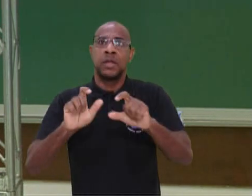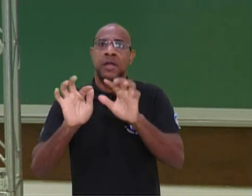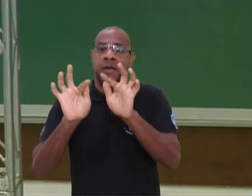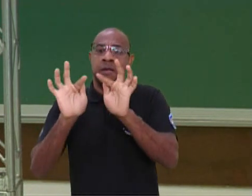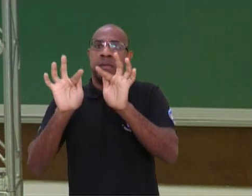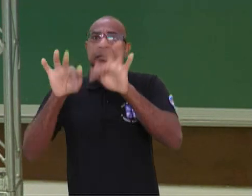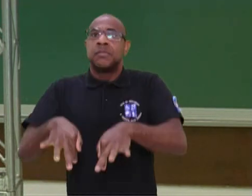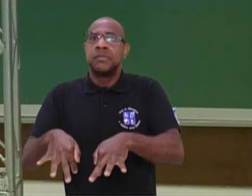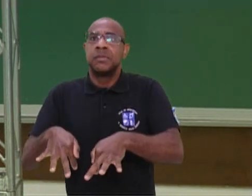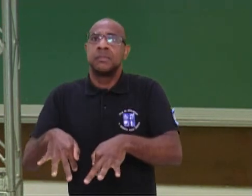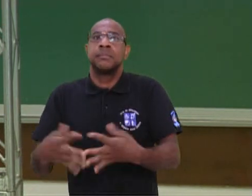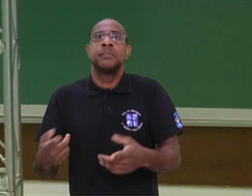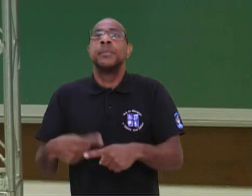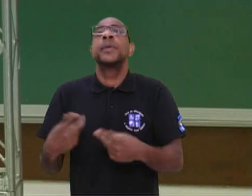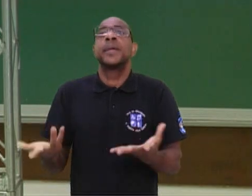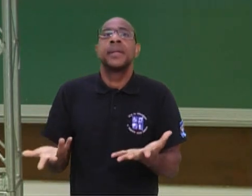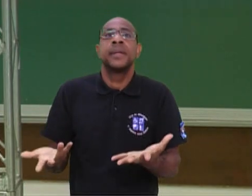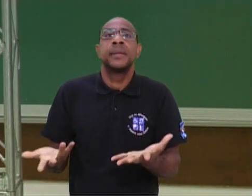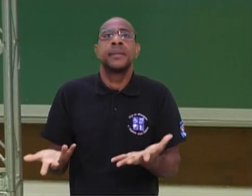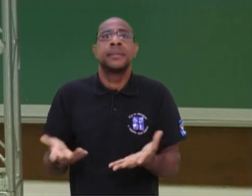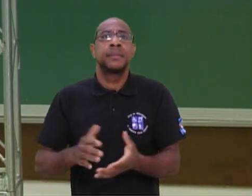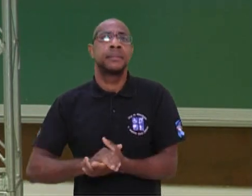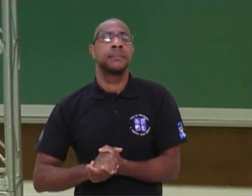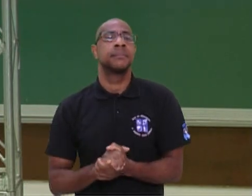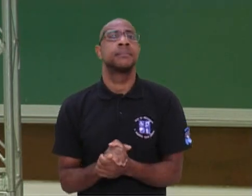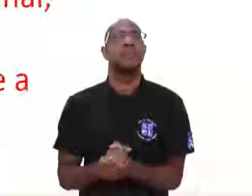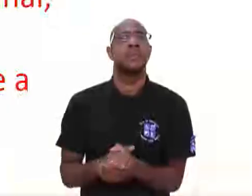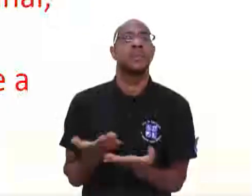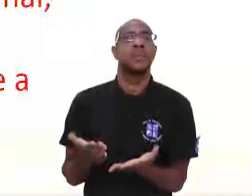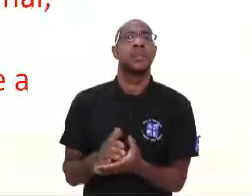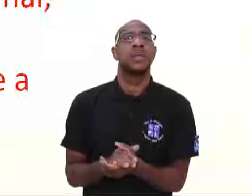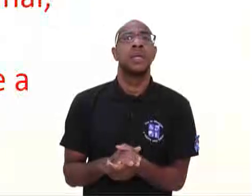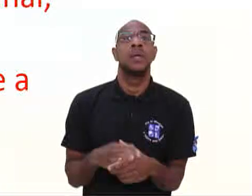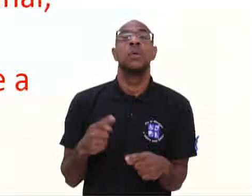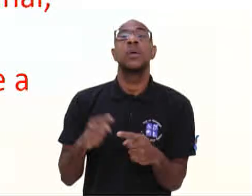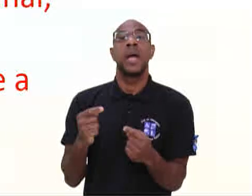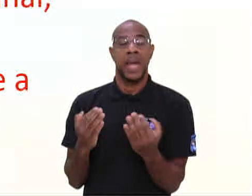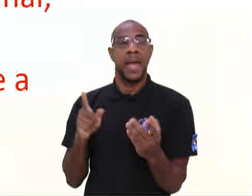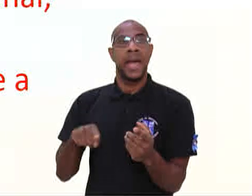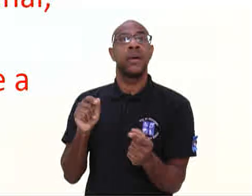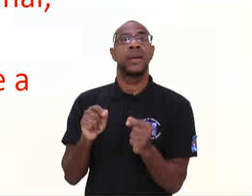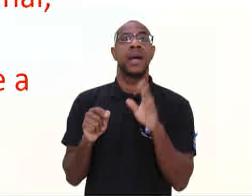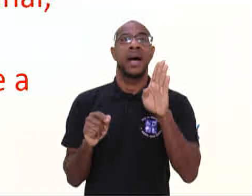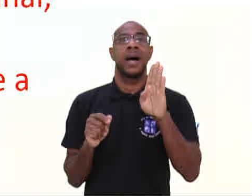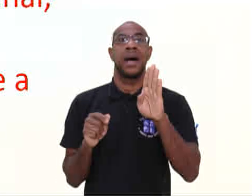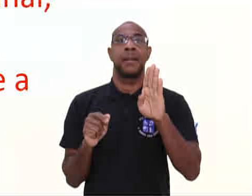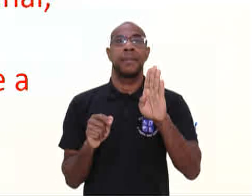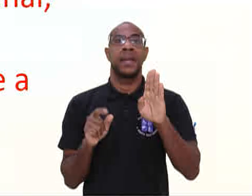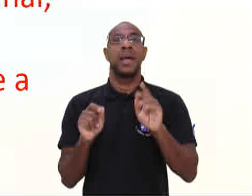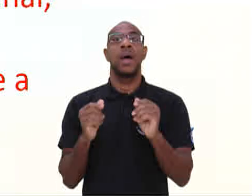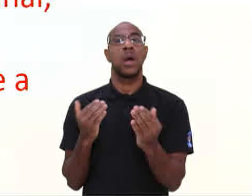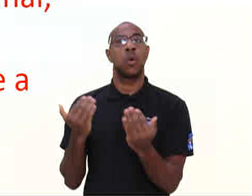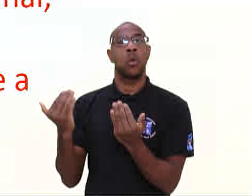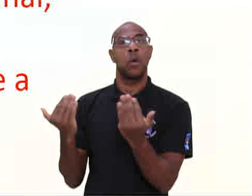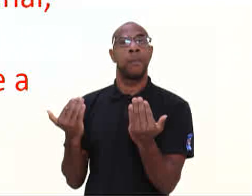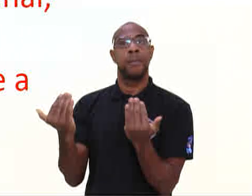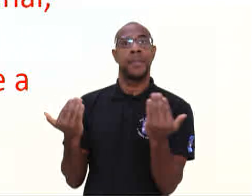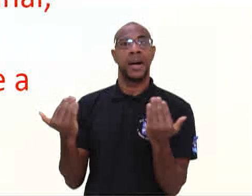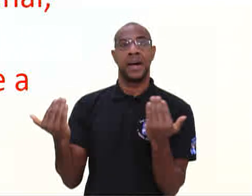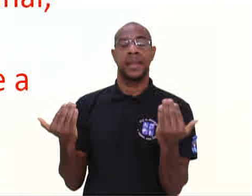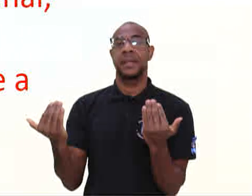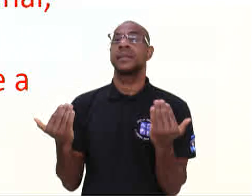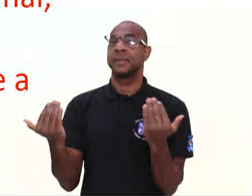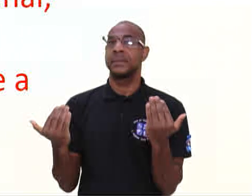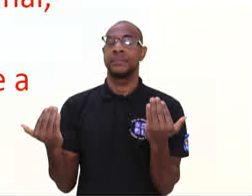sentido é possível inferir a partir desse recurso estilístico? Pois bem, é a comparação que sustenta a analogia entre os rios e a